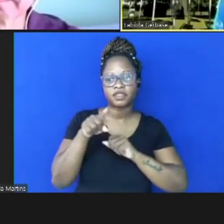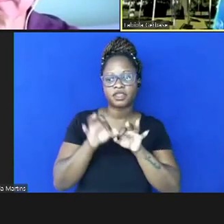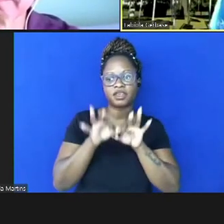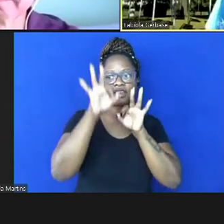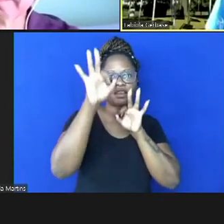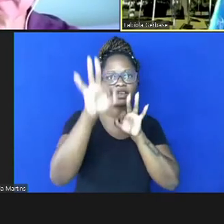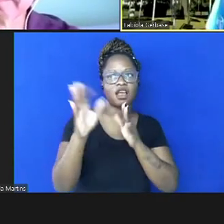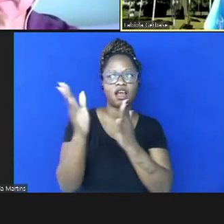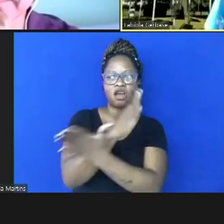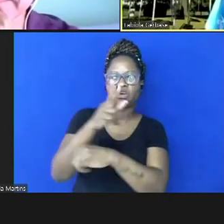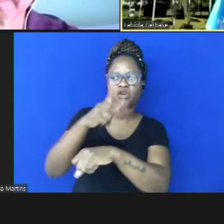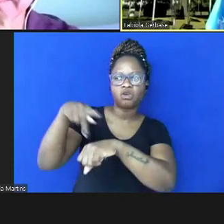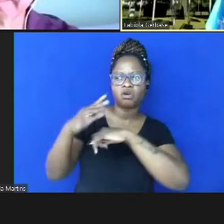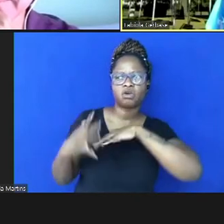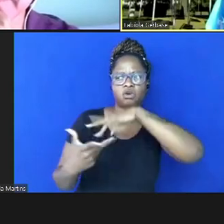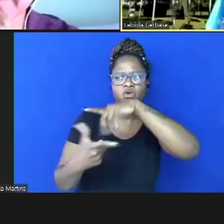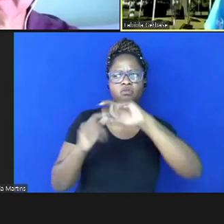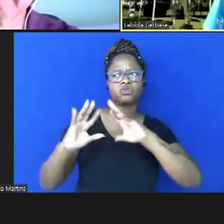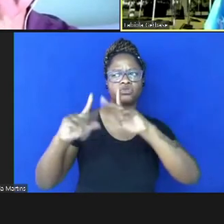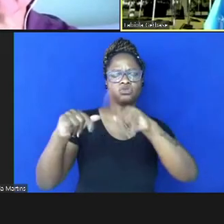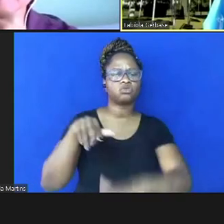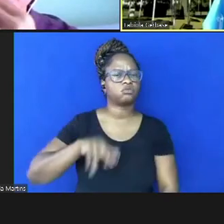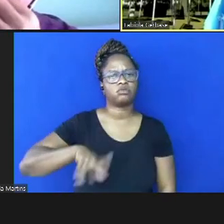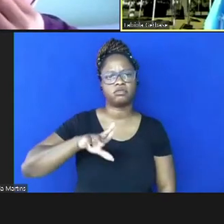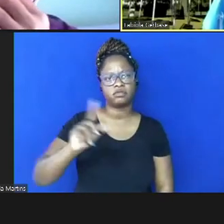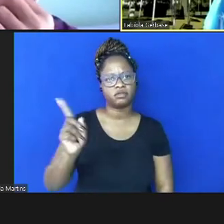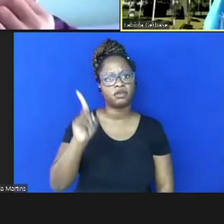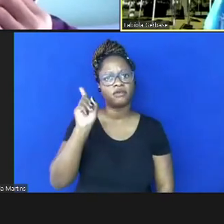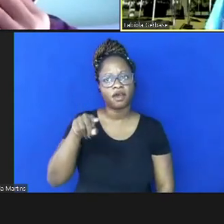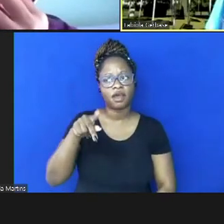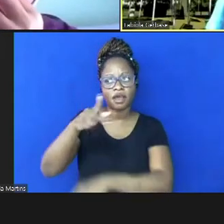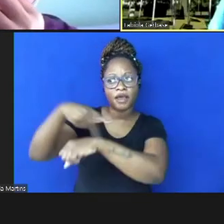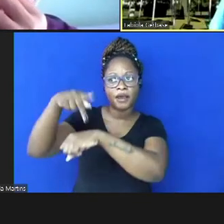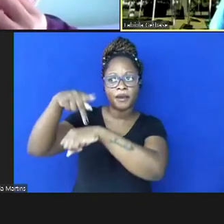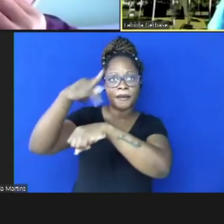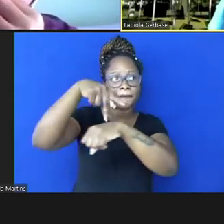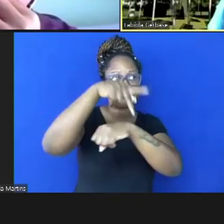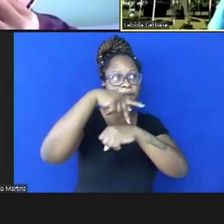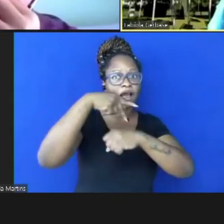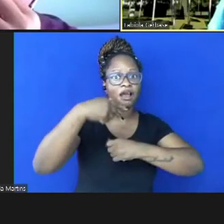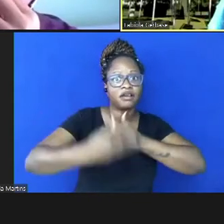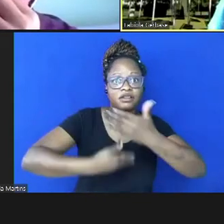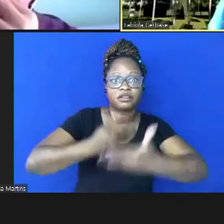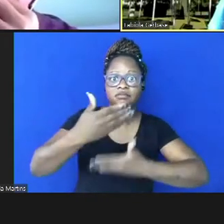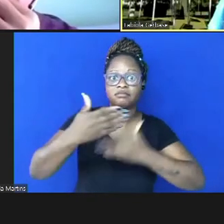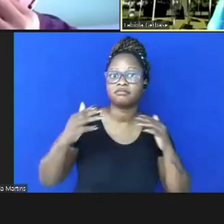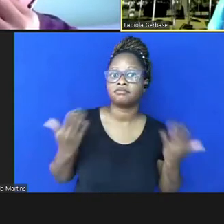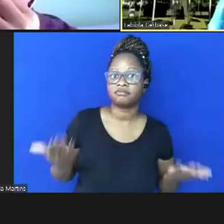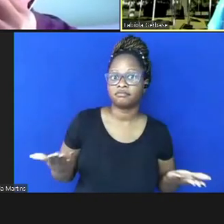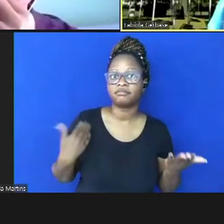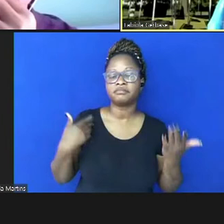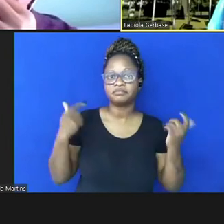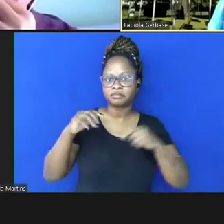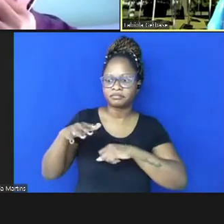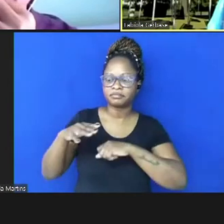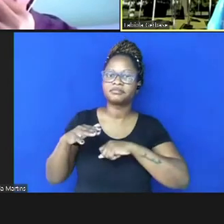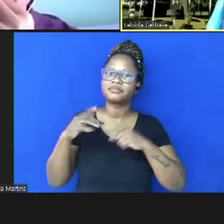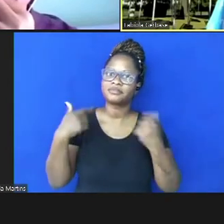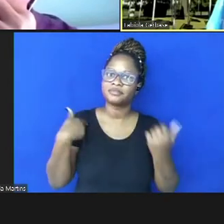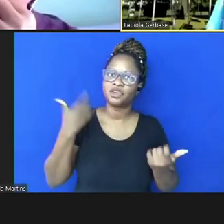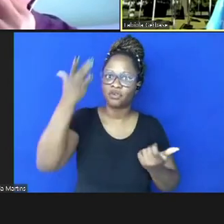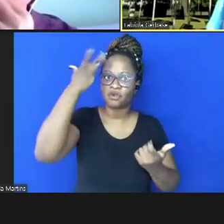mundo inteiro, né? São países chamados países em desenvolvimento, quanto essa expressão possa ser